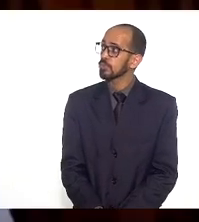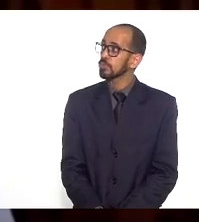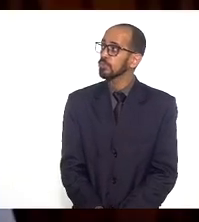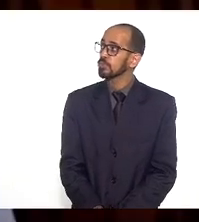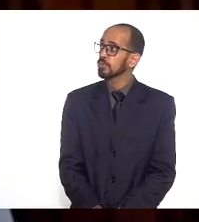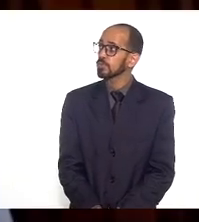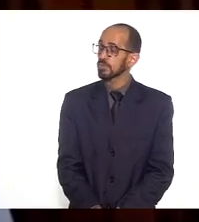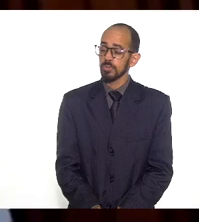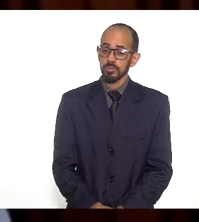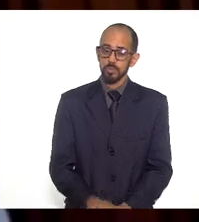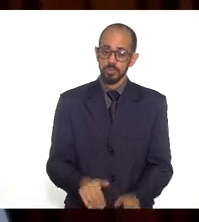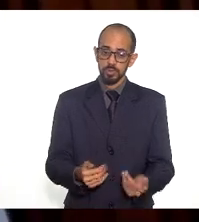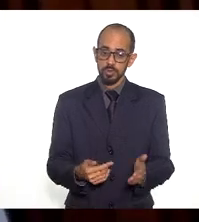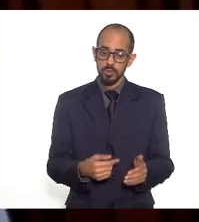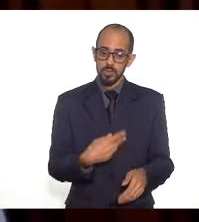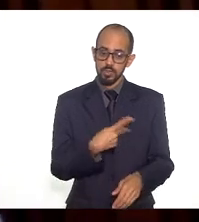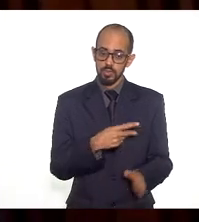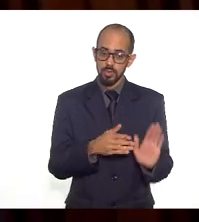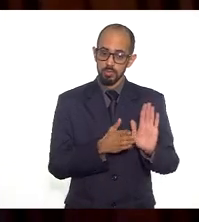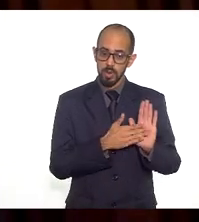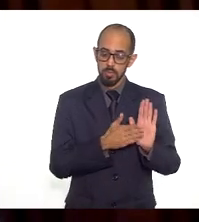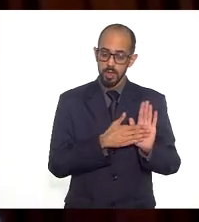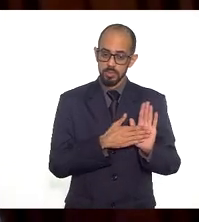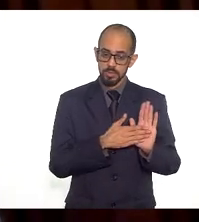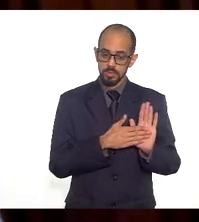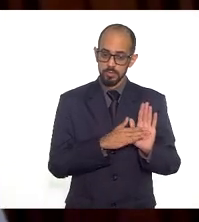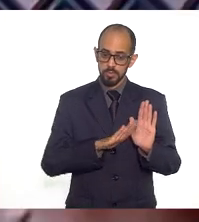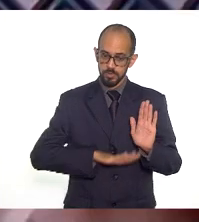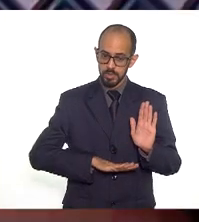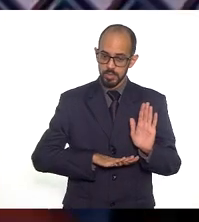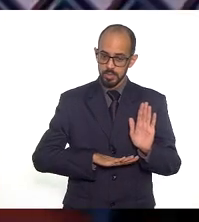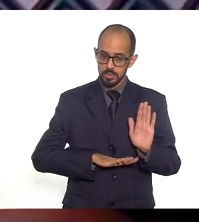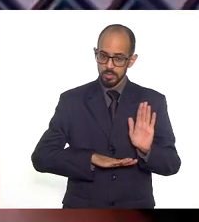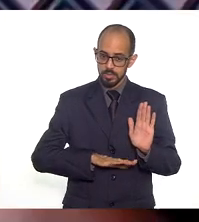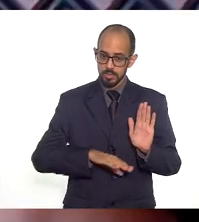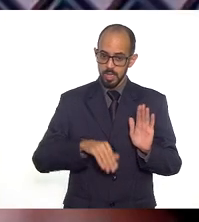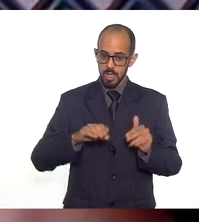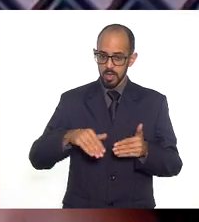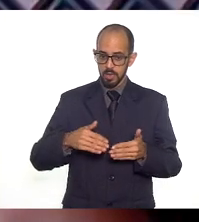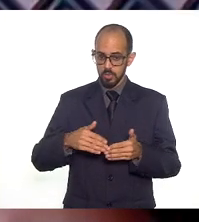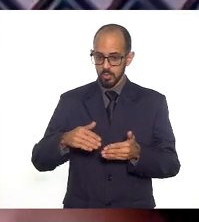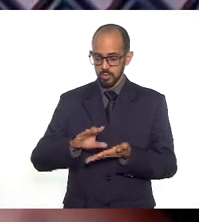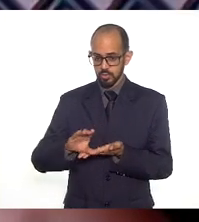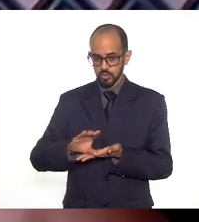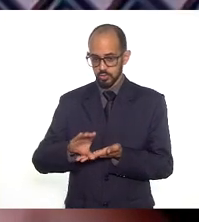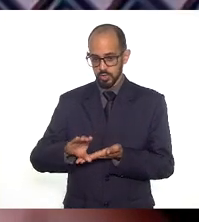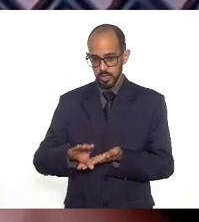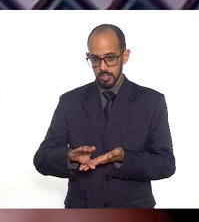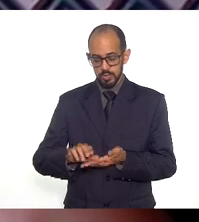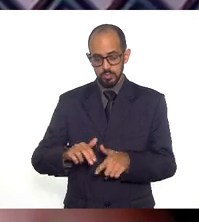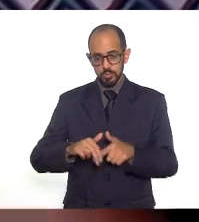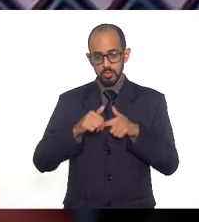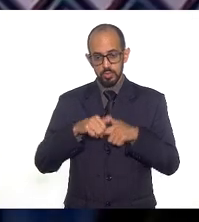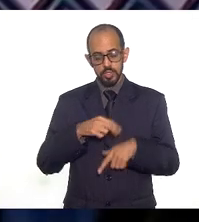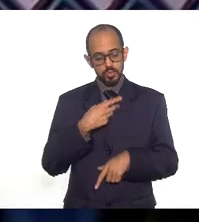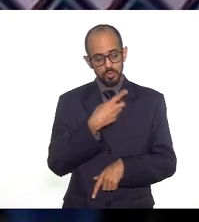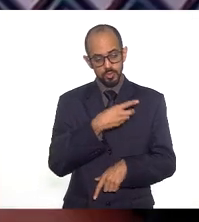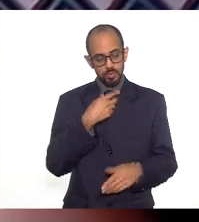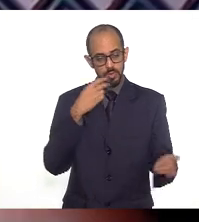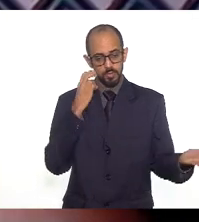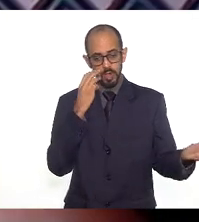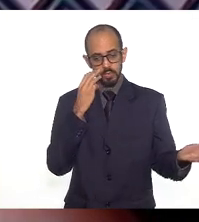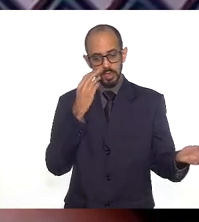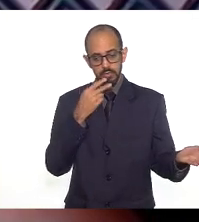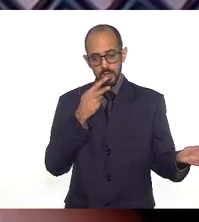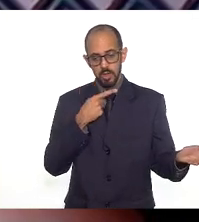Então, a tua proposta, vamos deixar... É a constitucionalidade, exatamente por essas questões que o deputado Valdec apresenta,